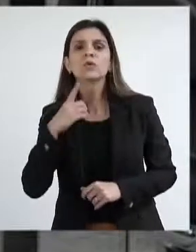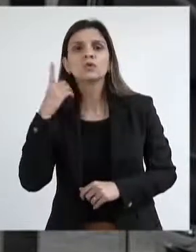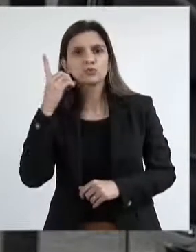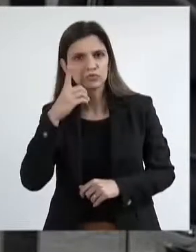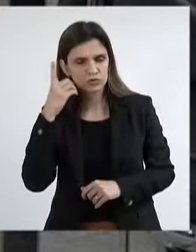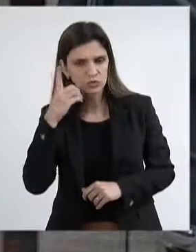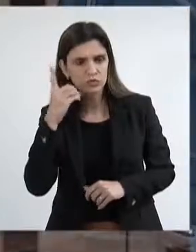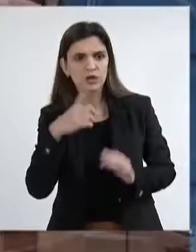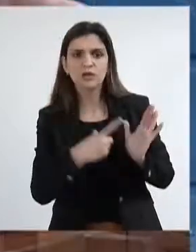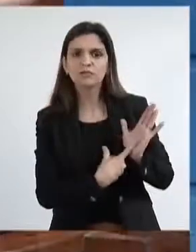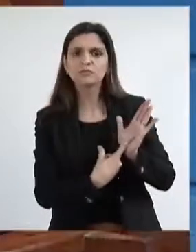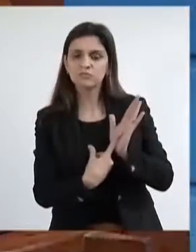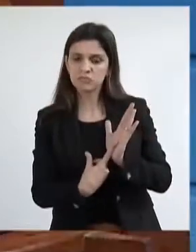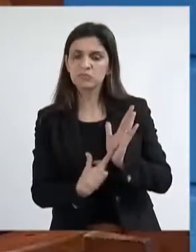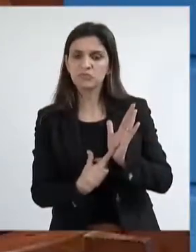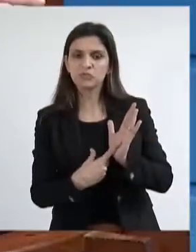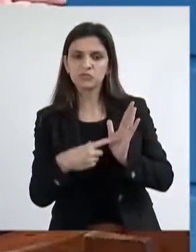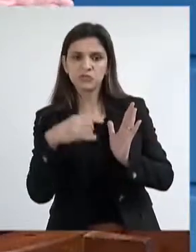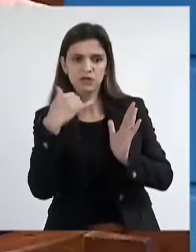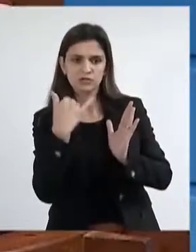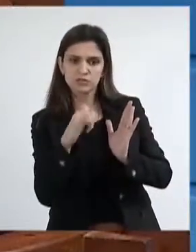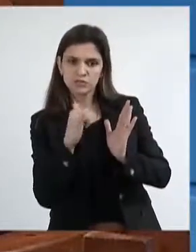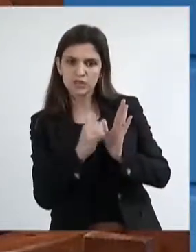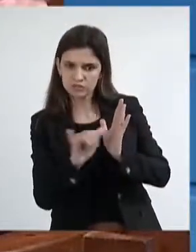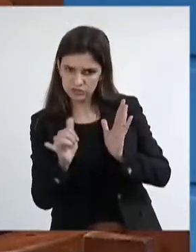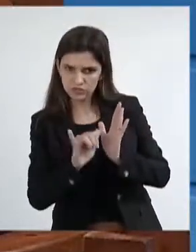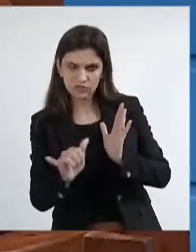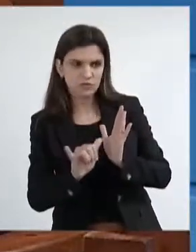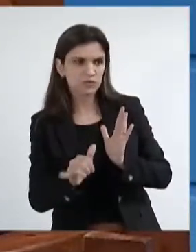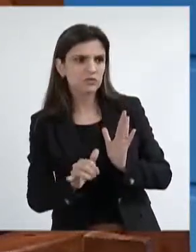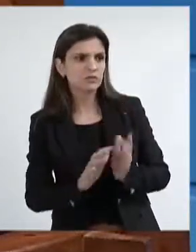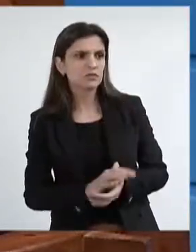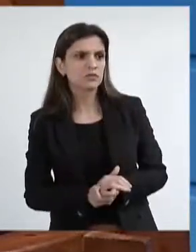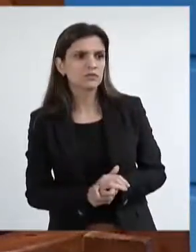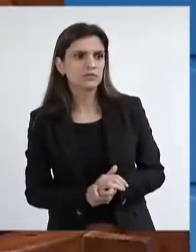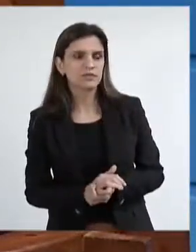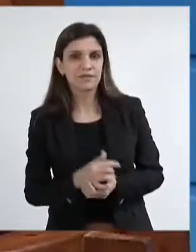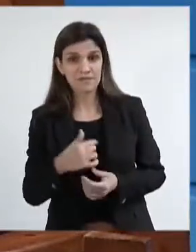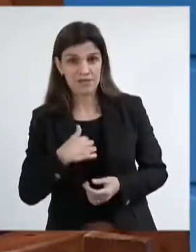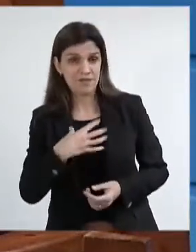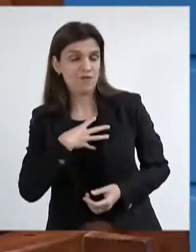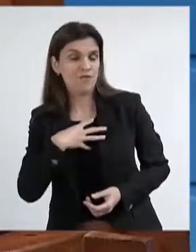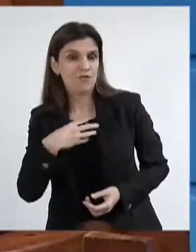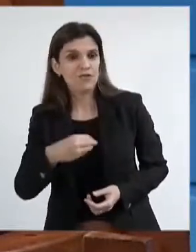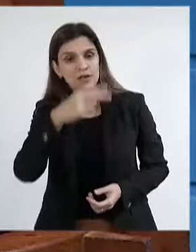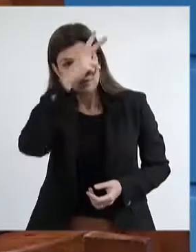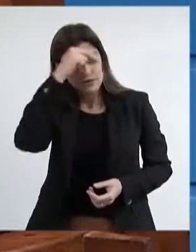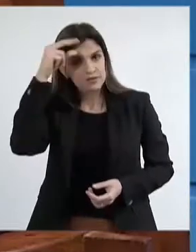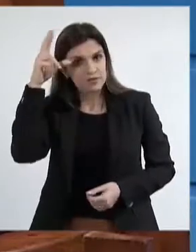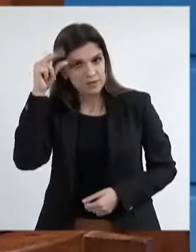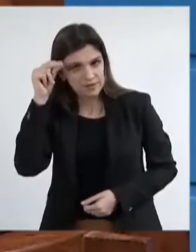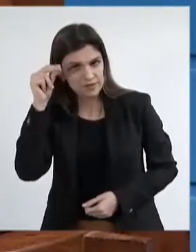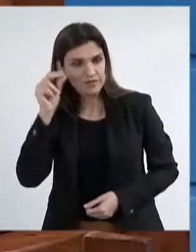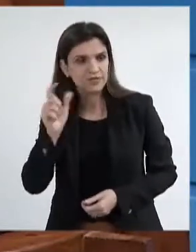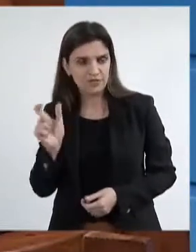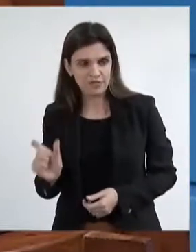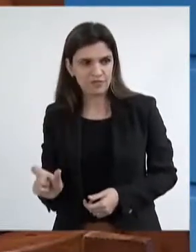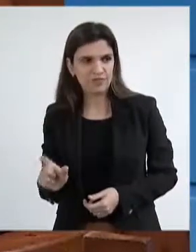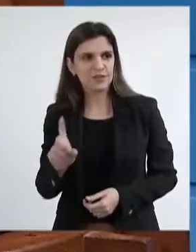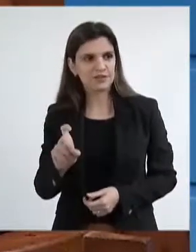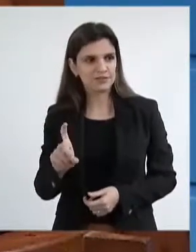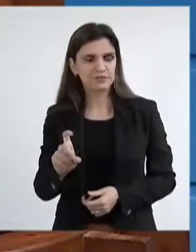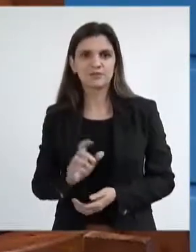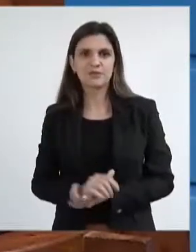região. Eu tenho, como eu sou filho da prefeita, acabo consultando mais, mas eu queria também fazer esse pedido